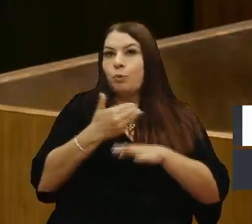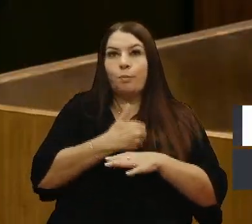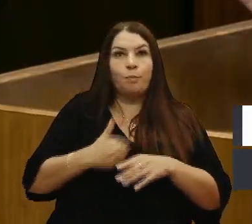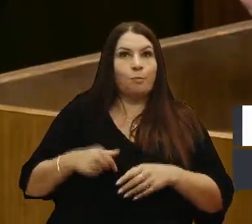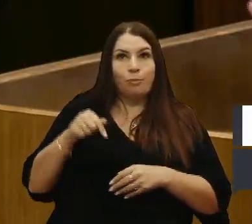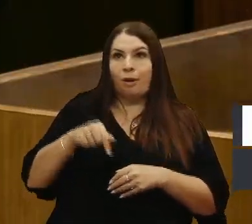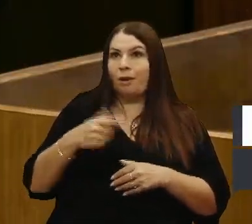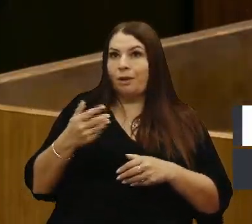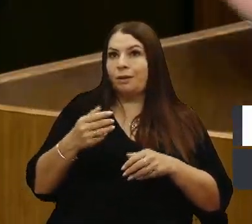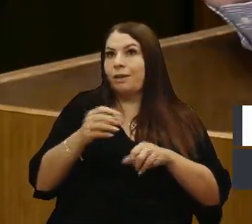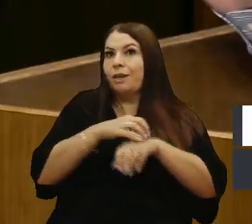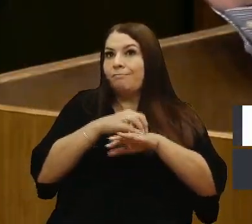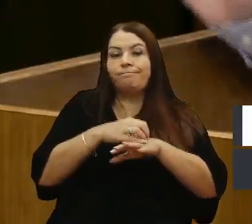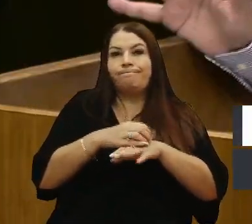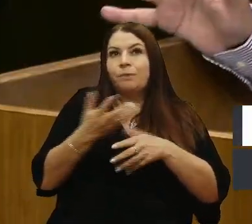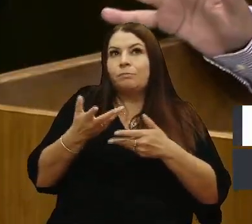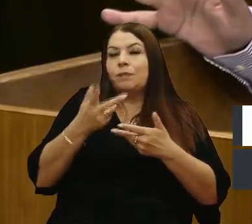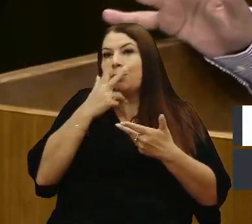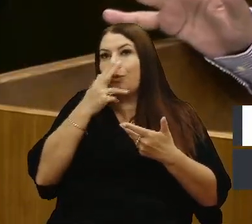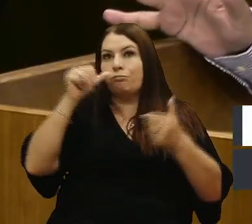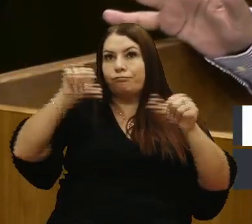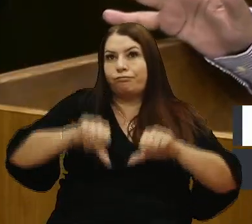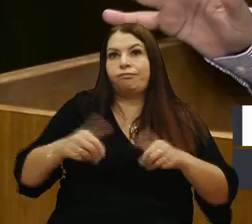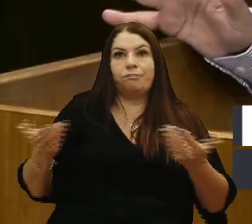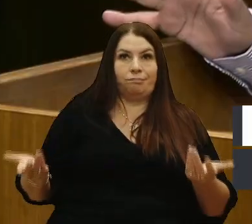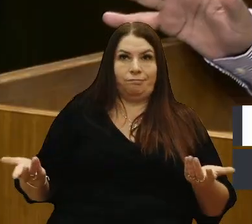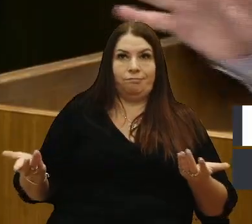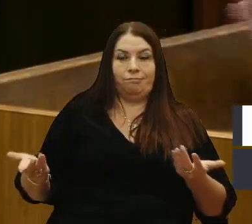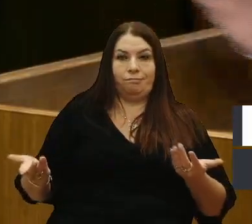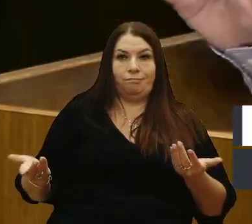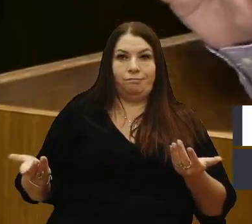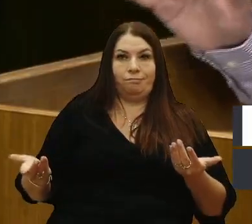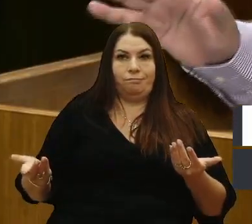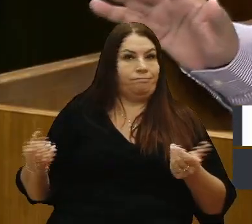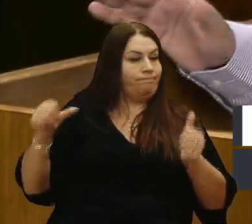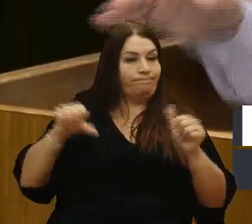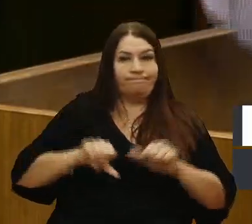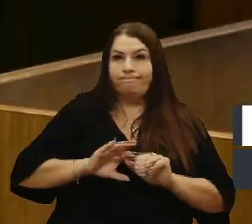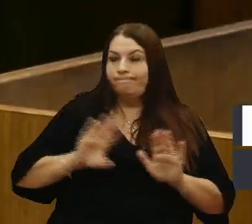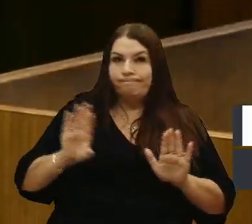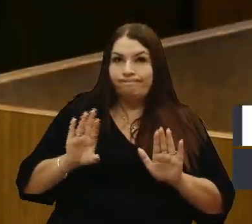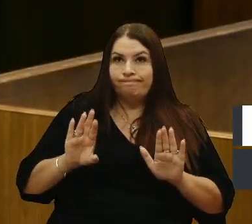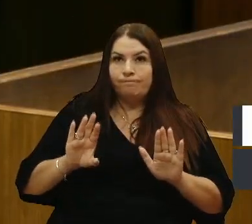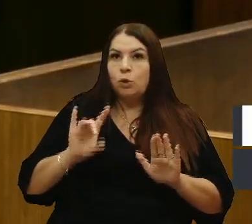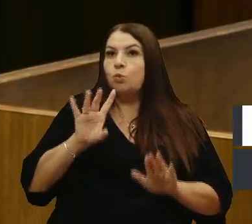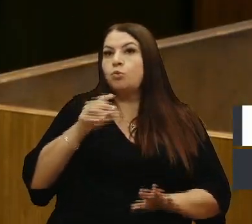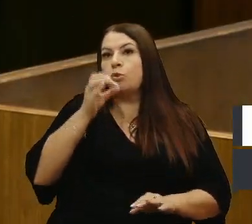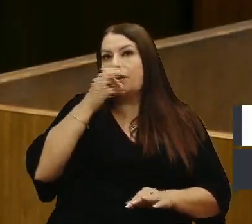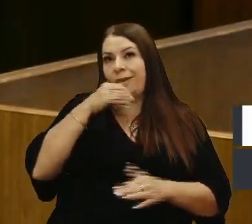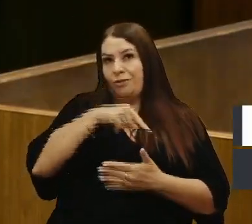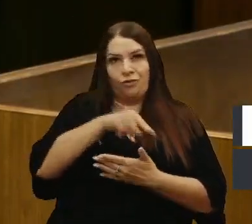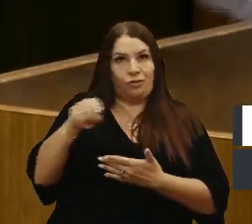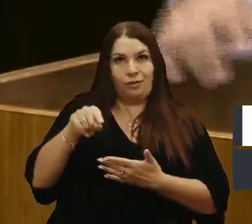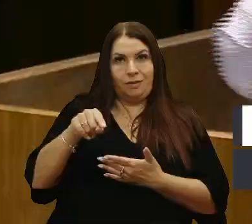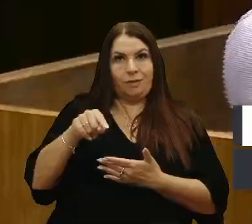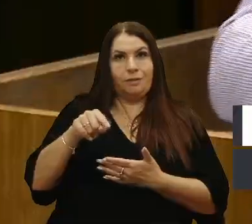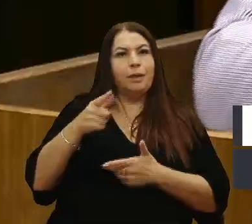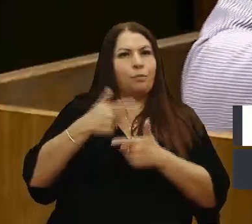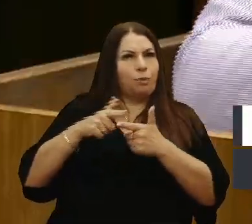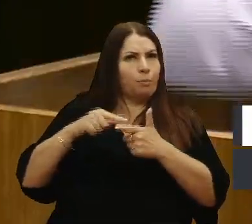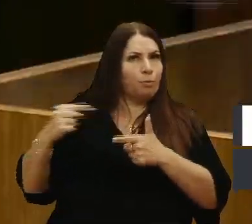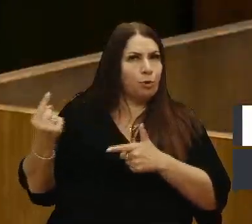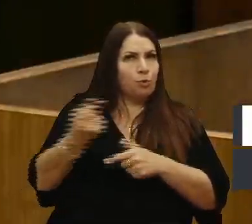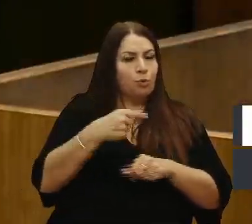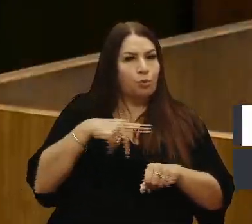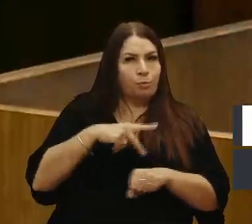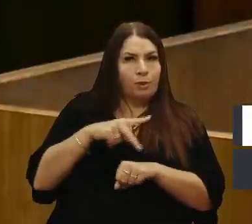em Caxias caminha ao fracasso. Fracasso. E não só em Caxias. Esse é um problema de todo o